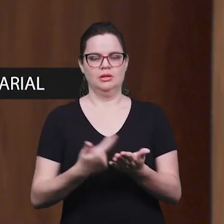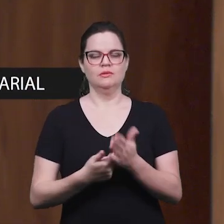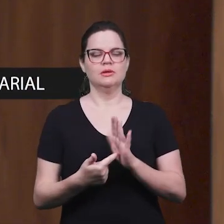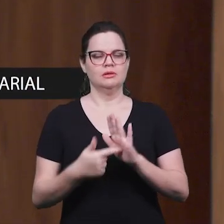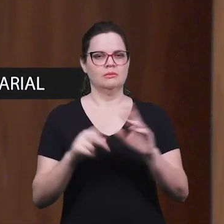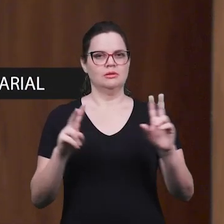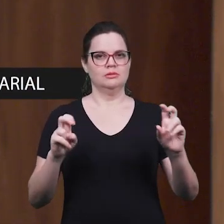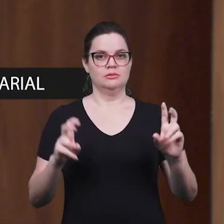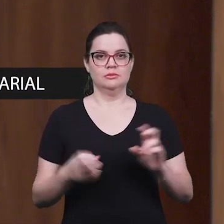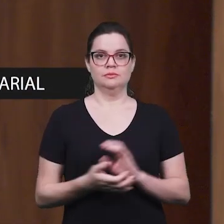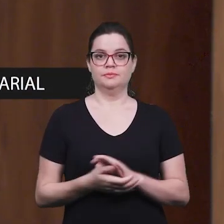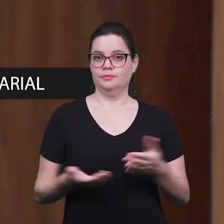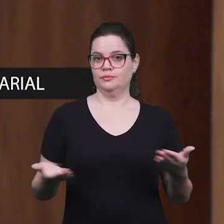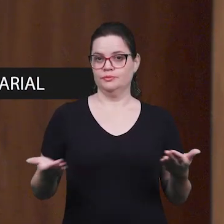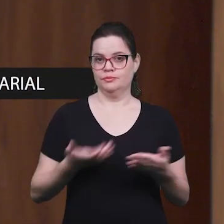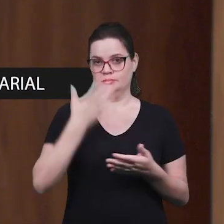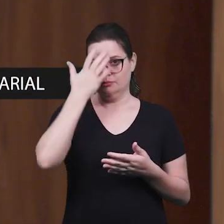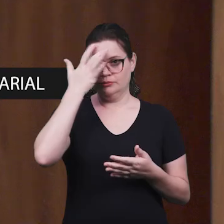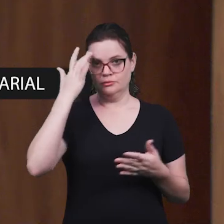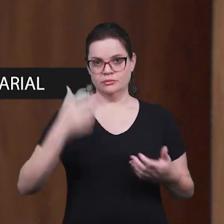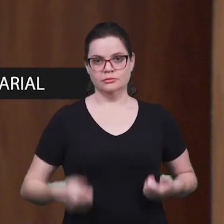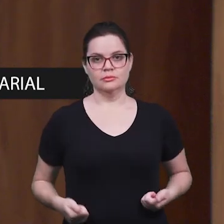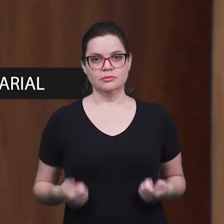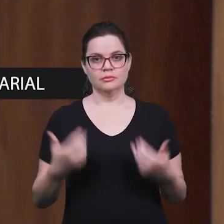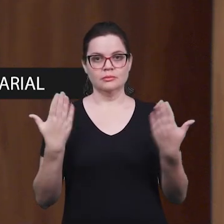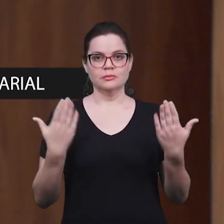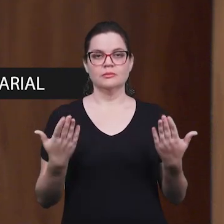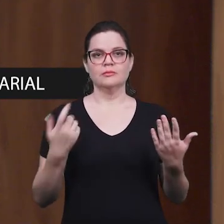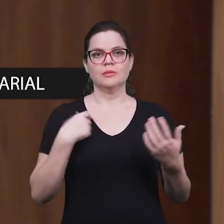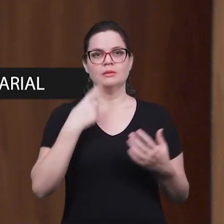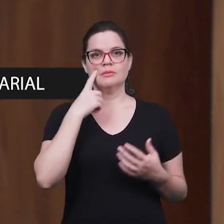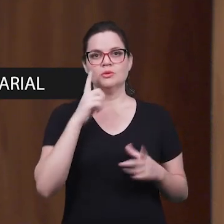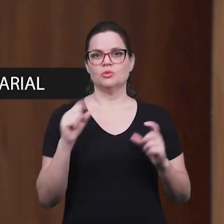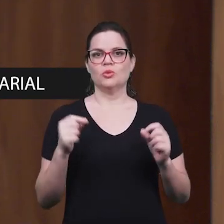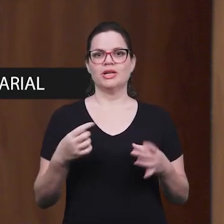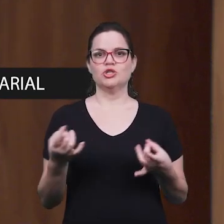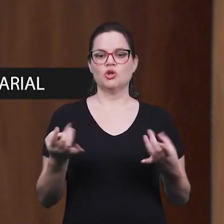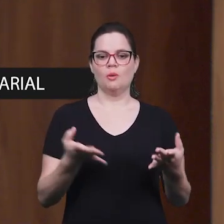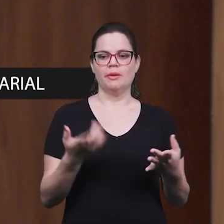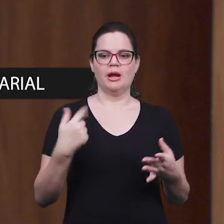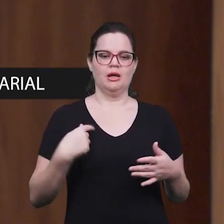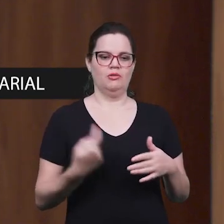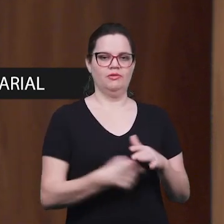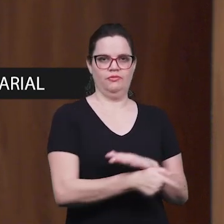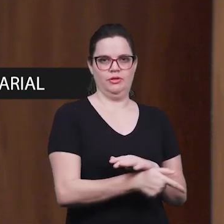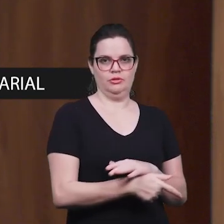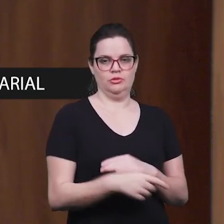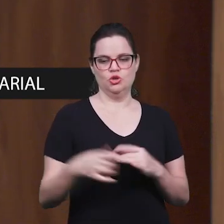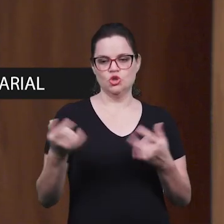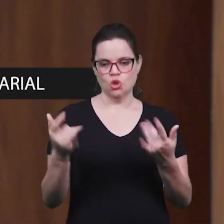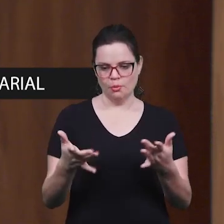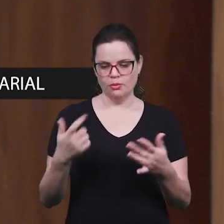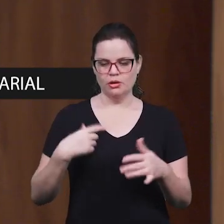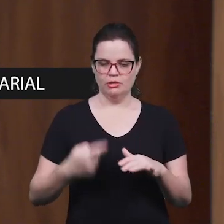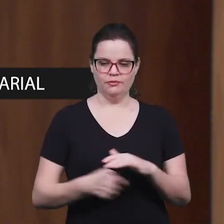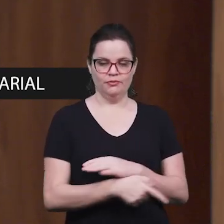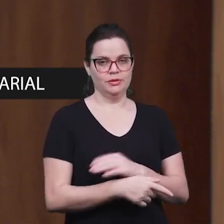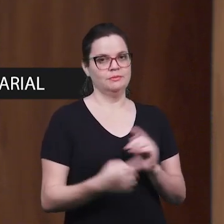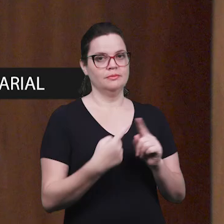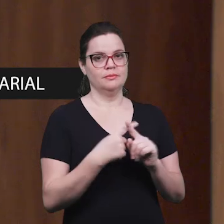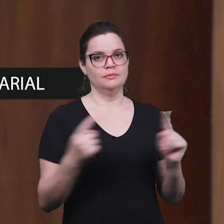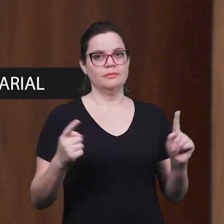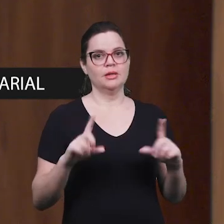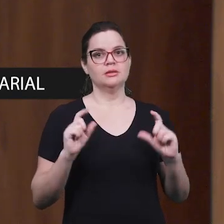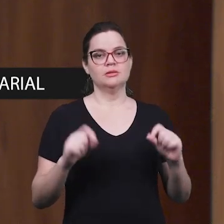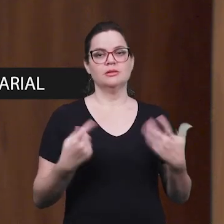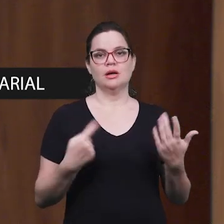né? Que hoje as pessoas gastam e pensam assim, o que sobrar eu vou investir. E o conceito, né,